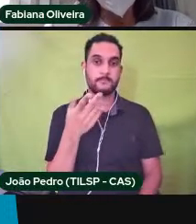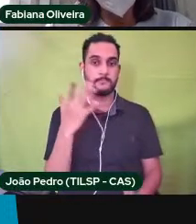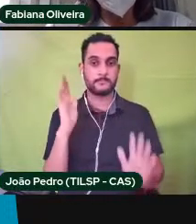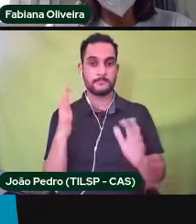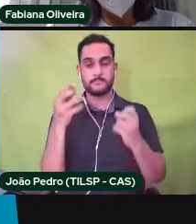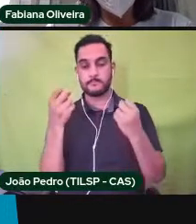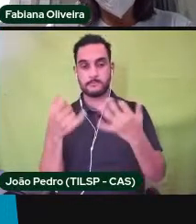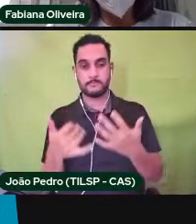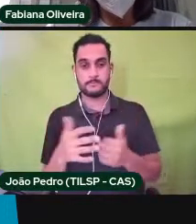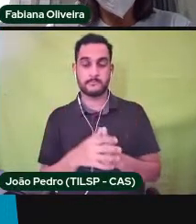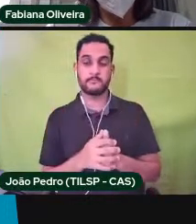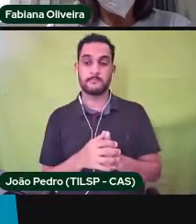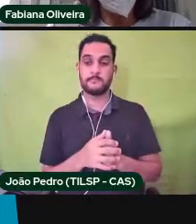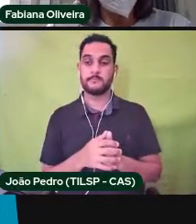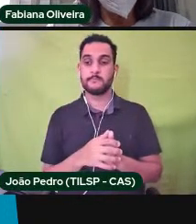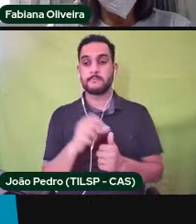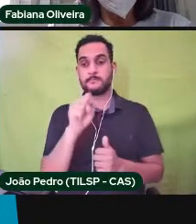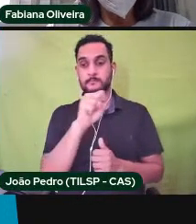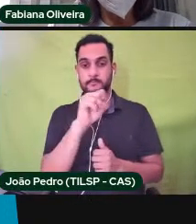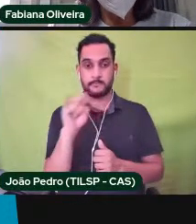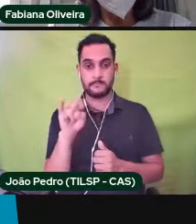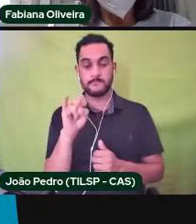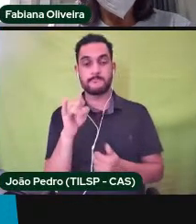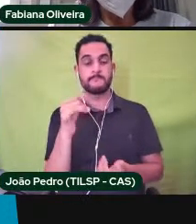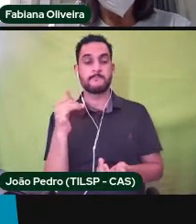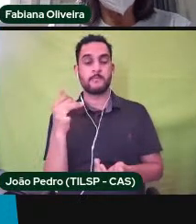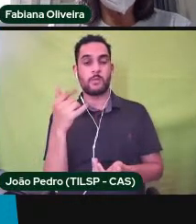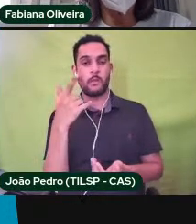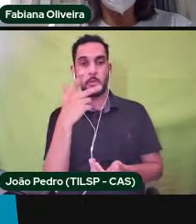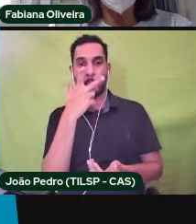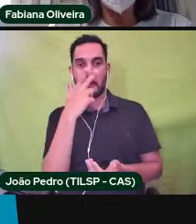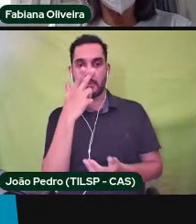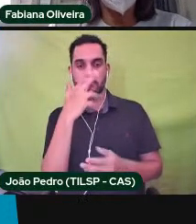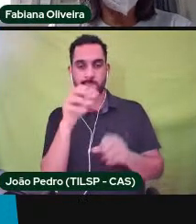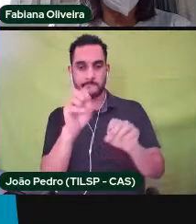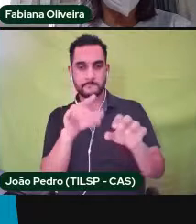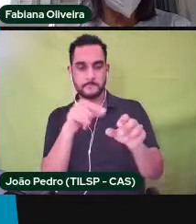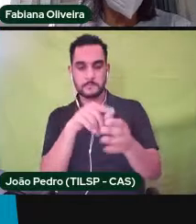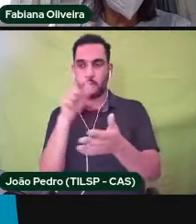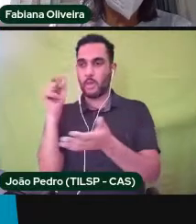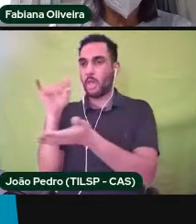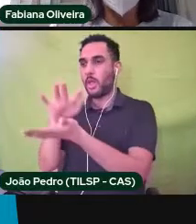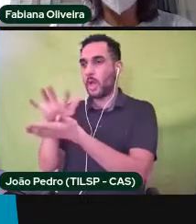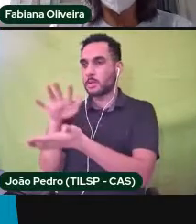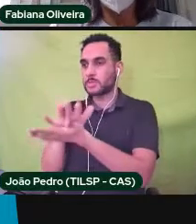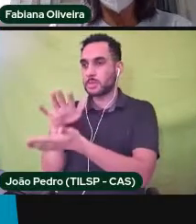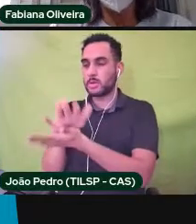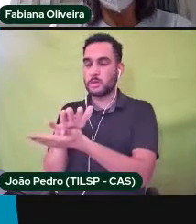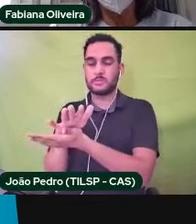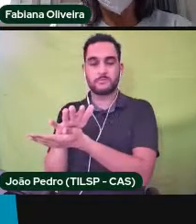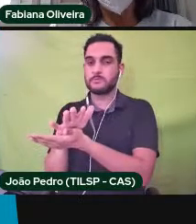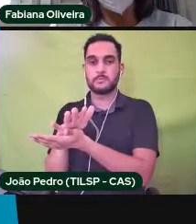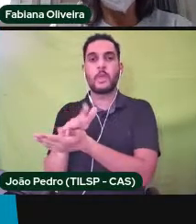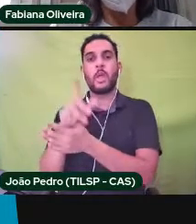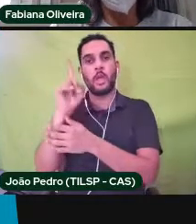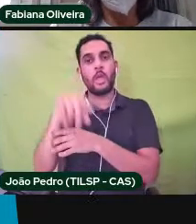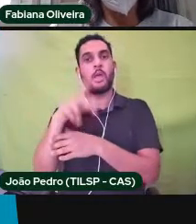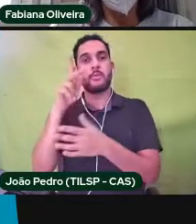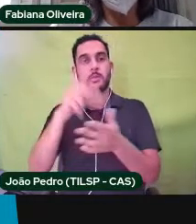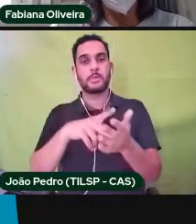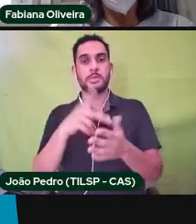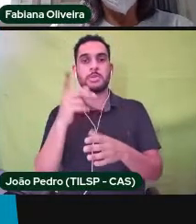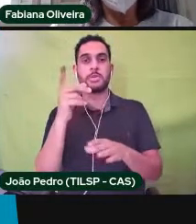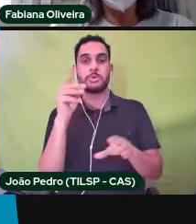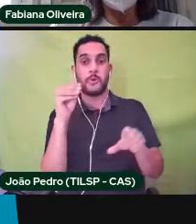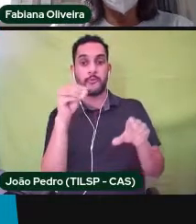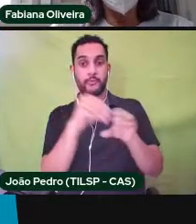ela é considerada como gasto e não como investimento, nós percebemos que a sociedade precisa ainda evoluir em